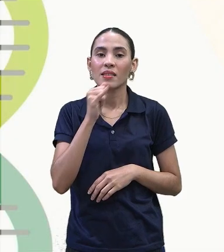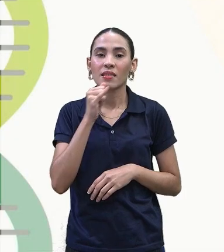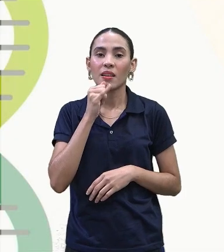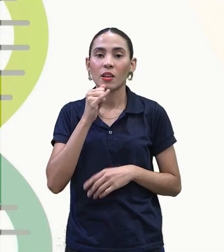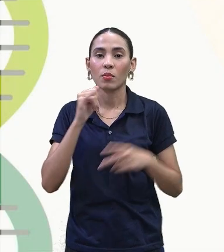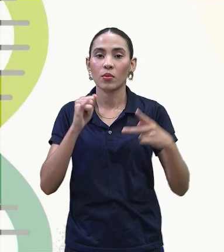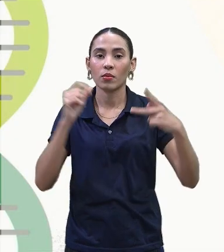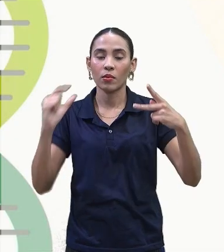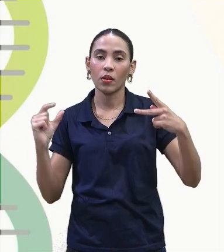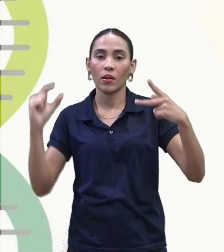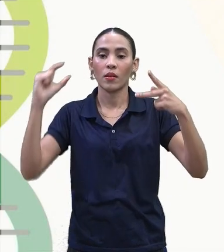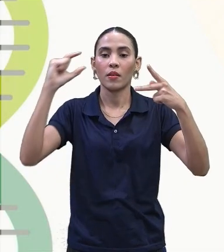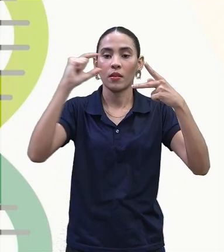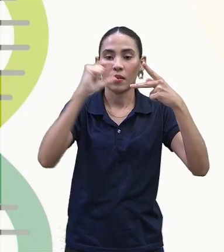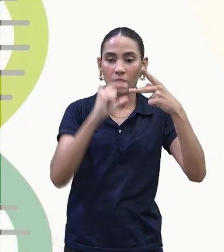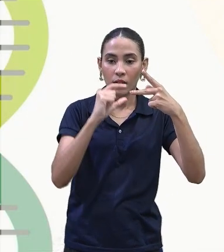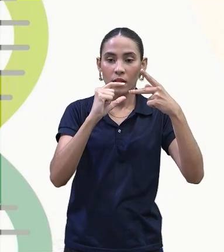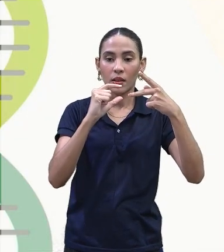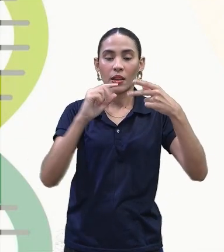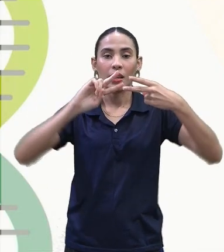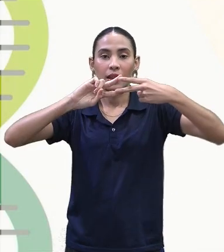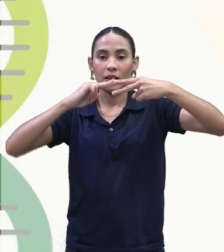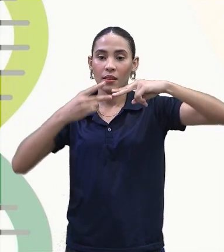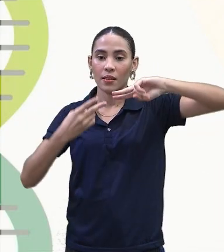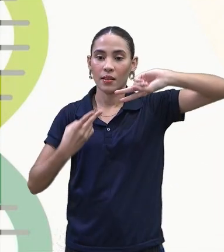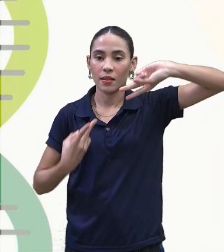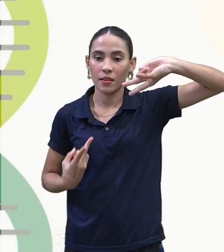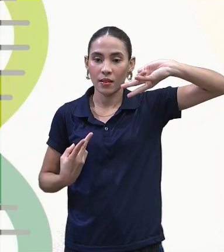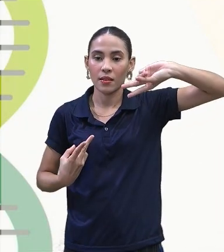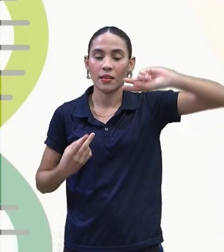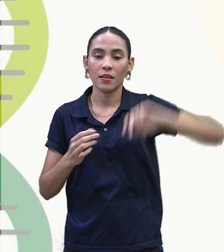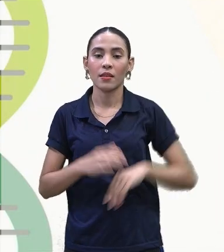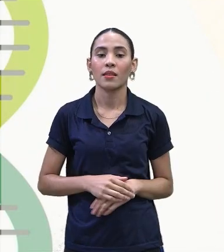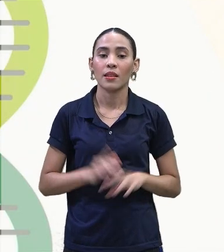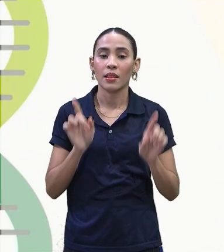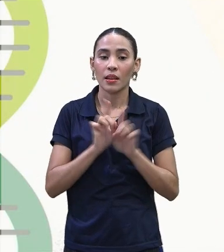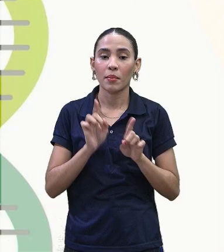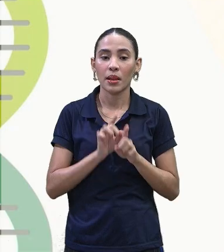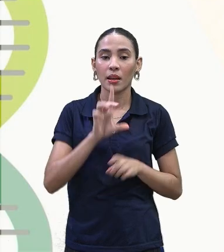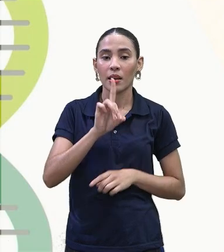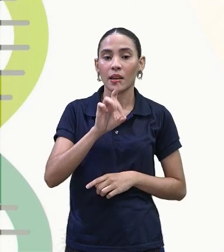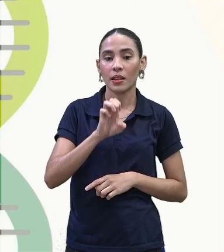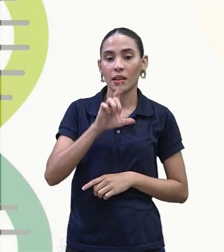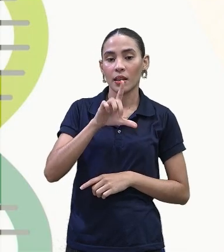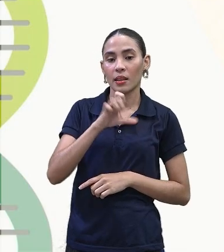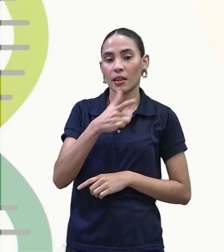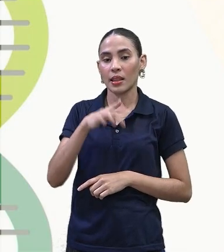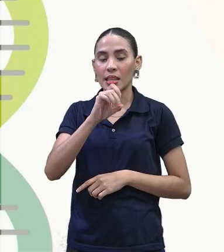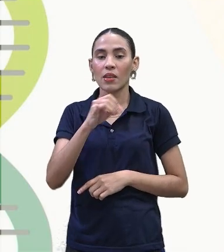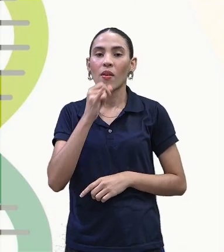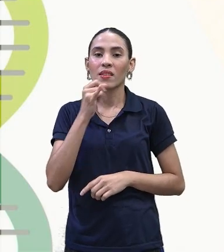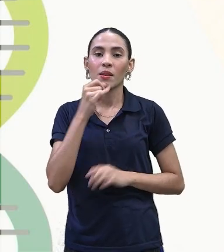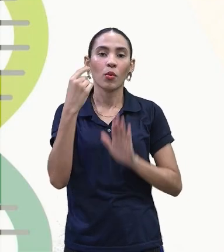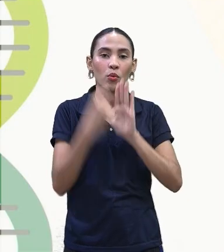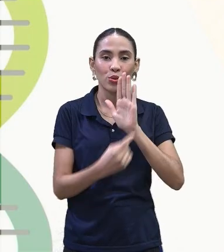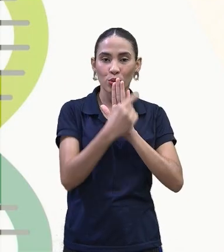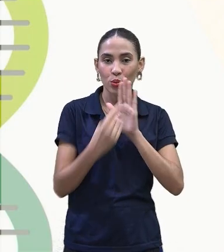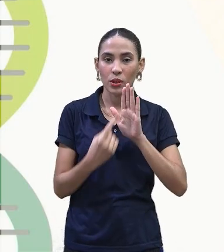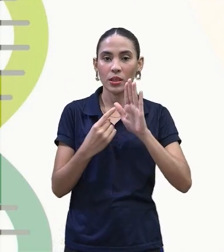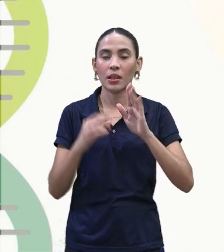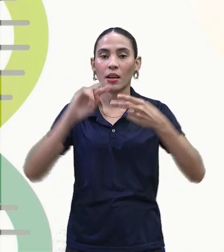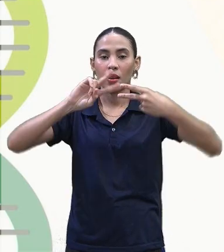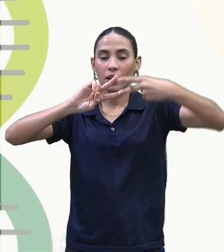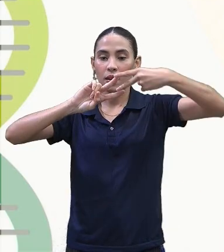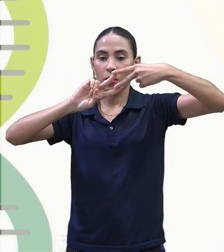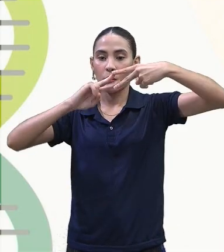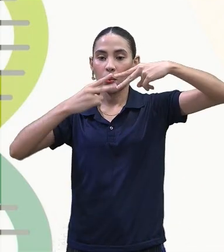gene de interesse no DNA de um organismo vivo. Deleção, ou seja, de deletar, a gente quer